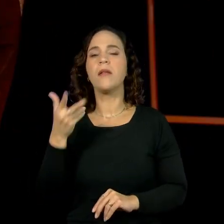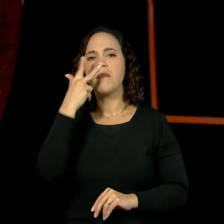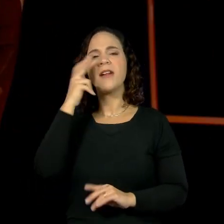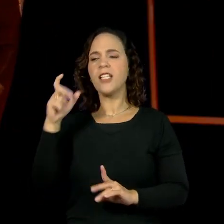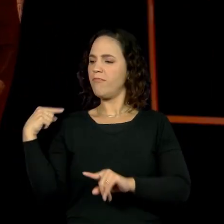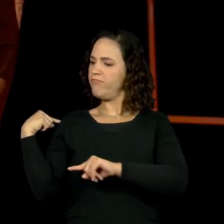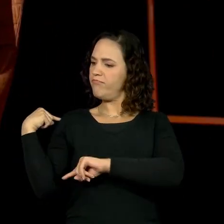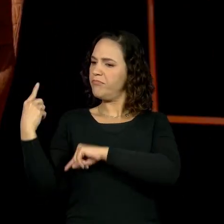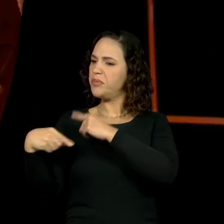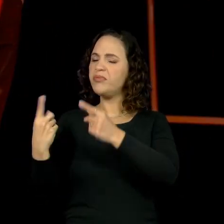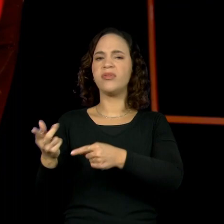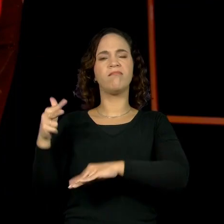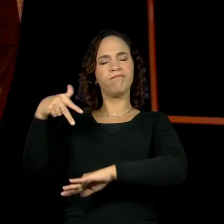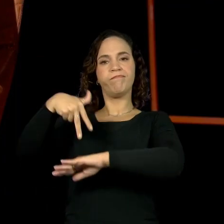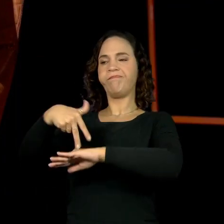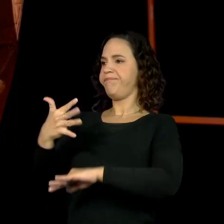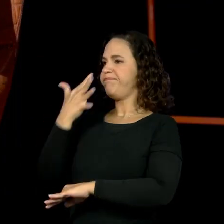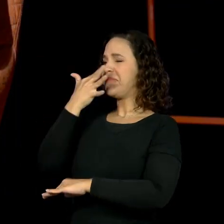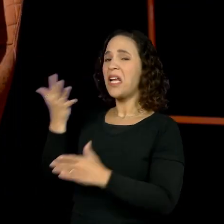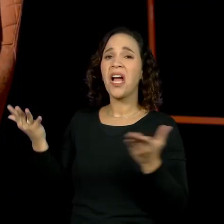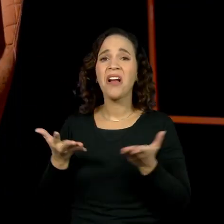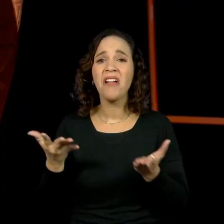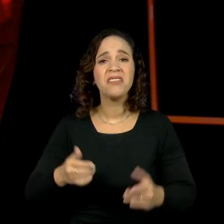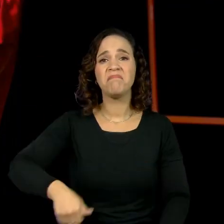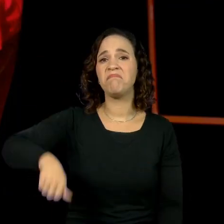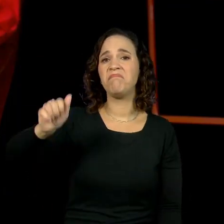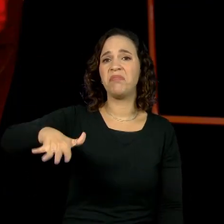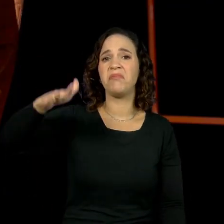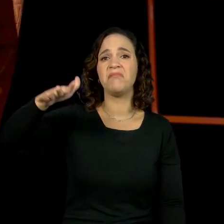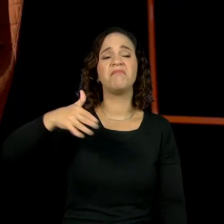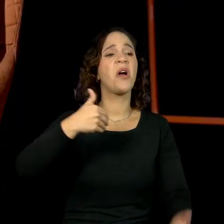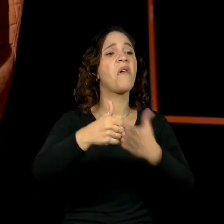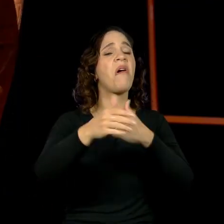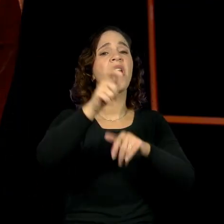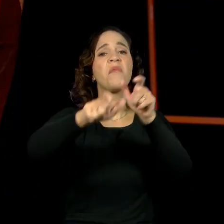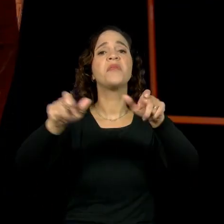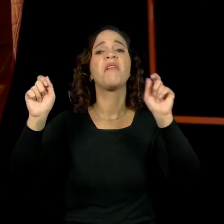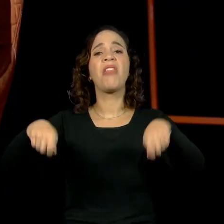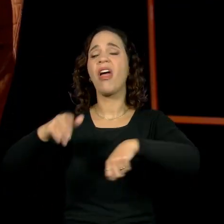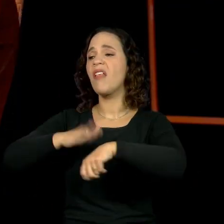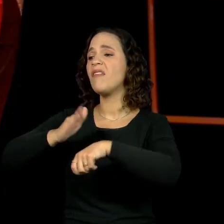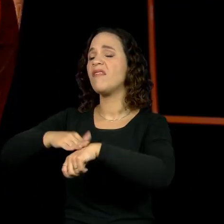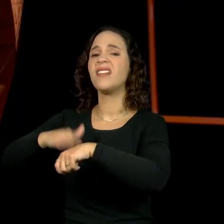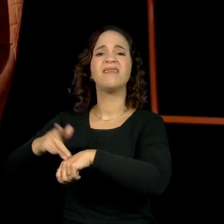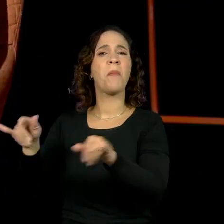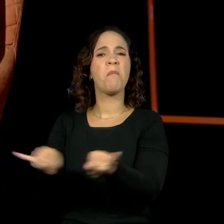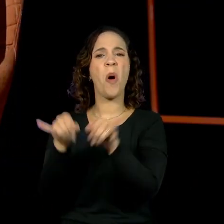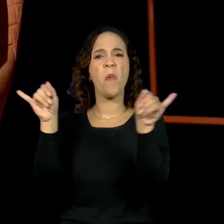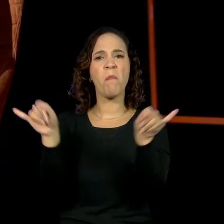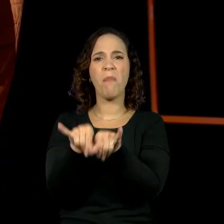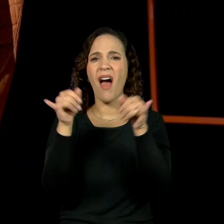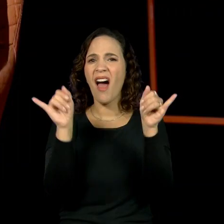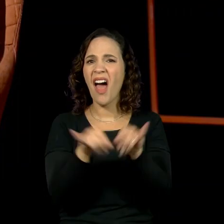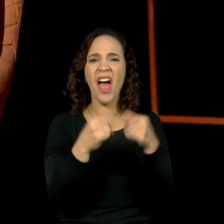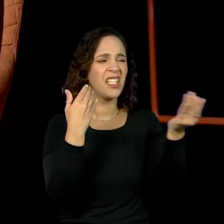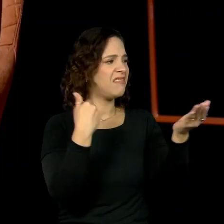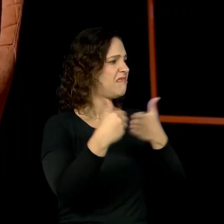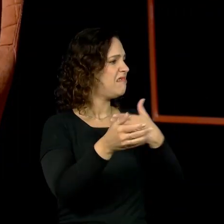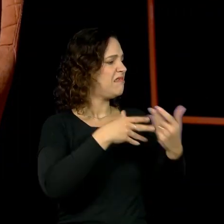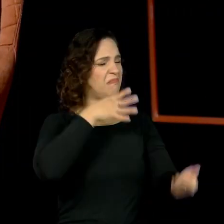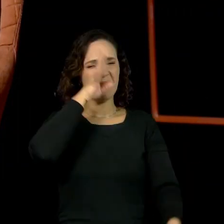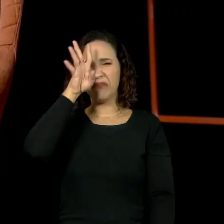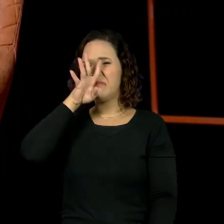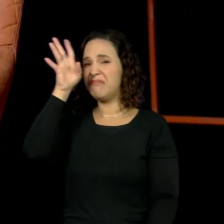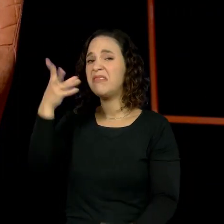era algo fantástico. Hoje em dia todo mundo e todo mundo faz, muita bobagem, muita besteira, muita